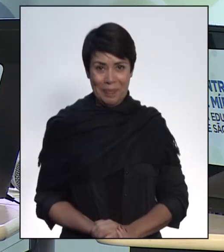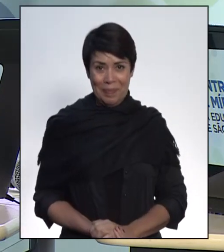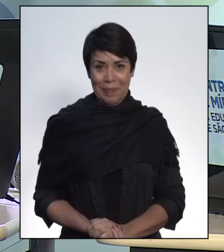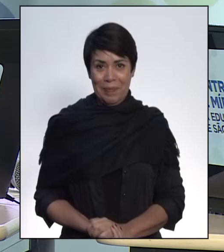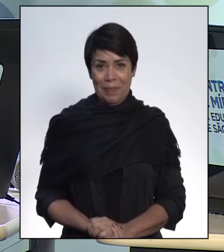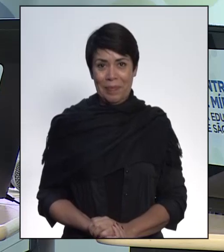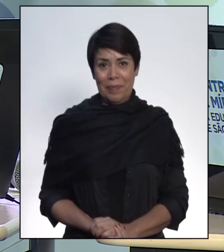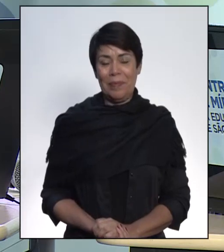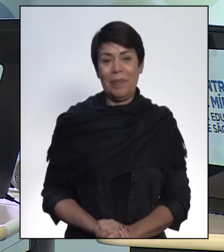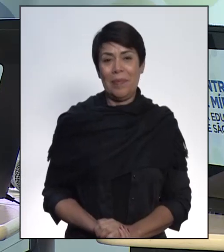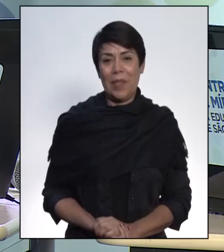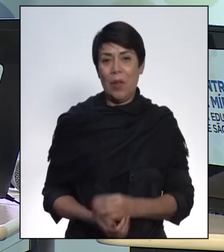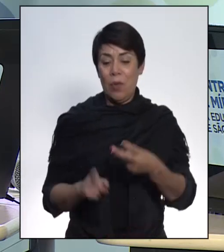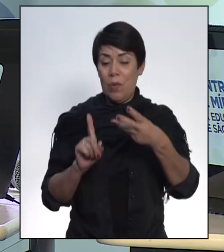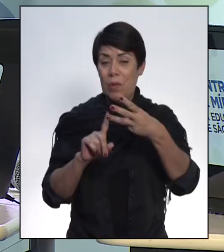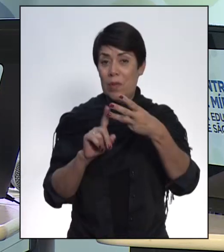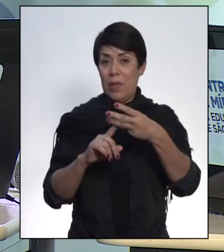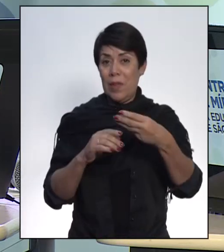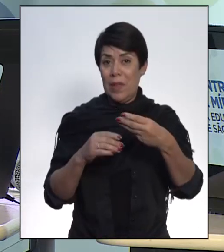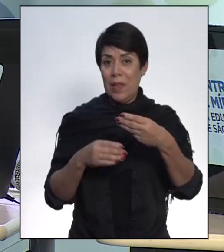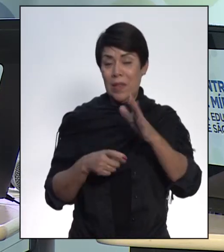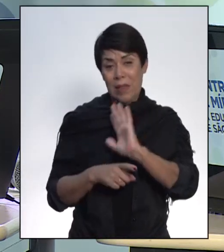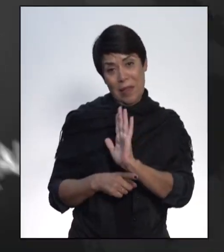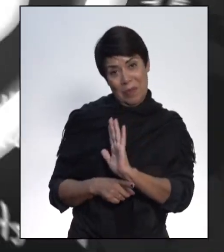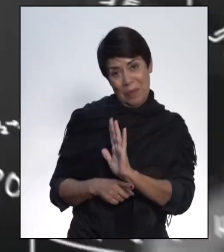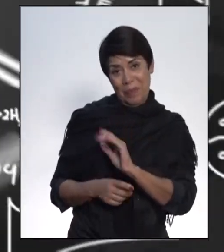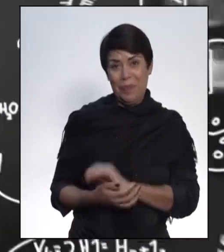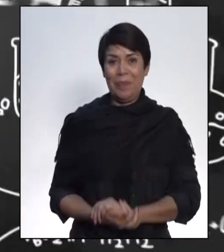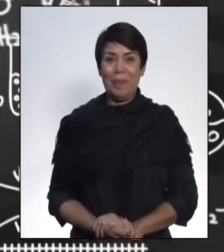Então, vamos ver o terceiro vídeo.